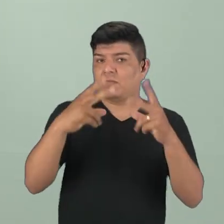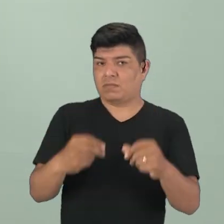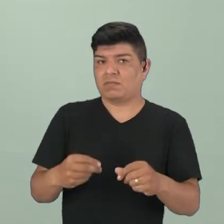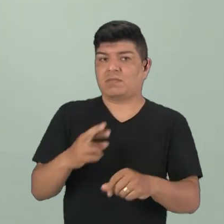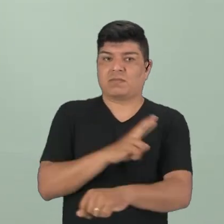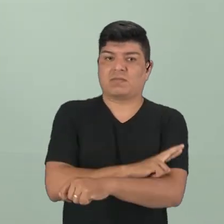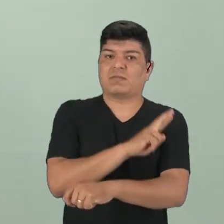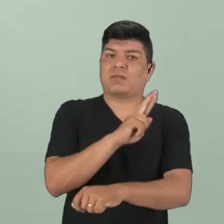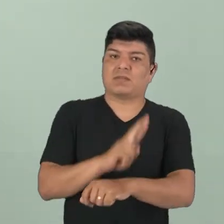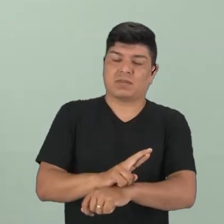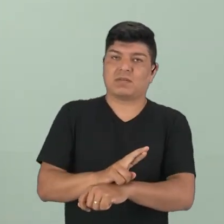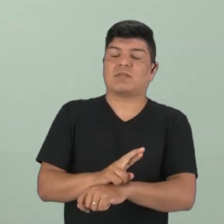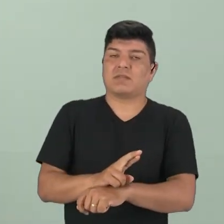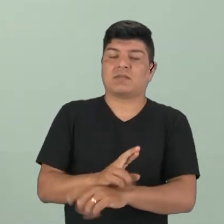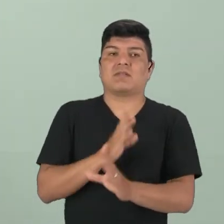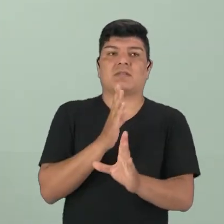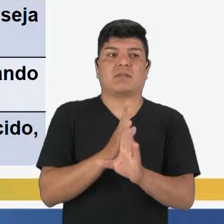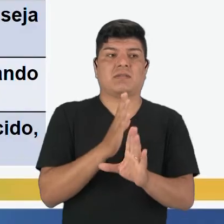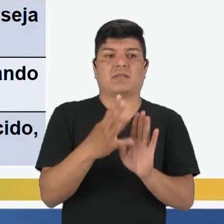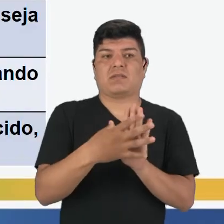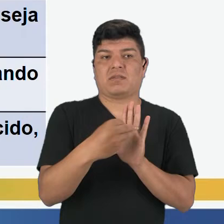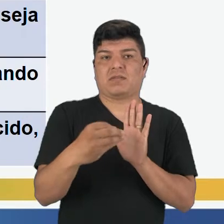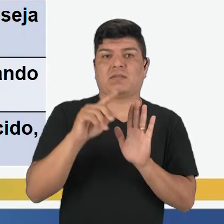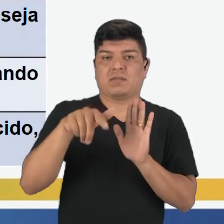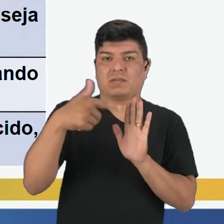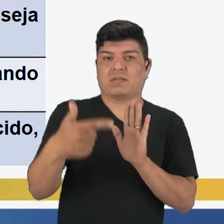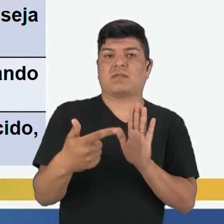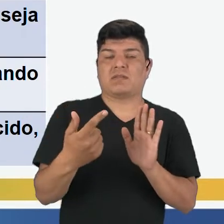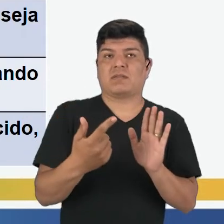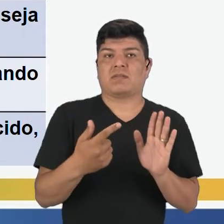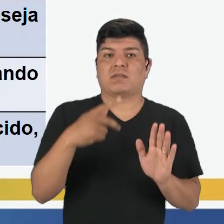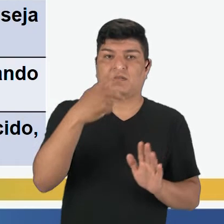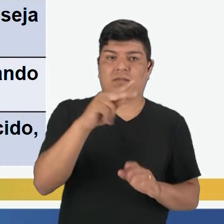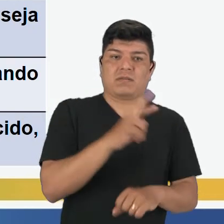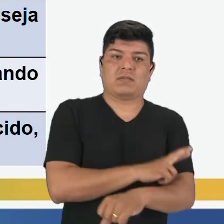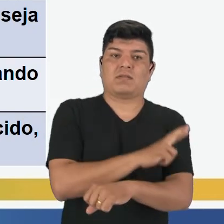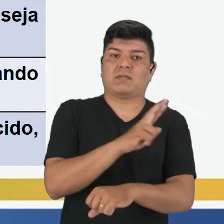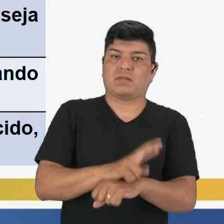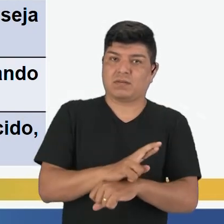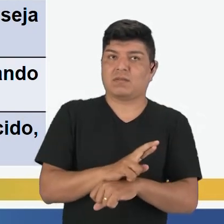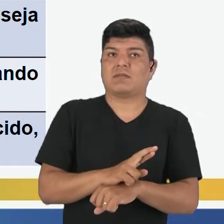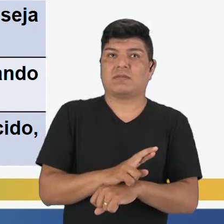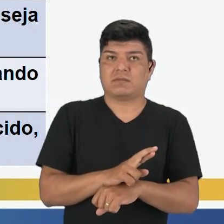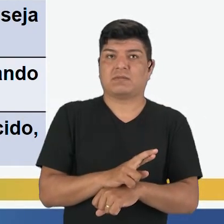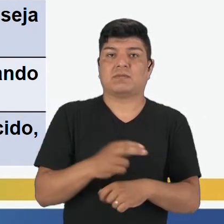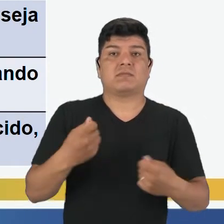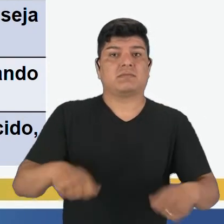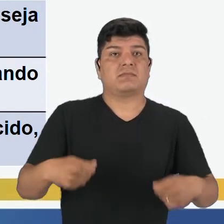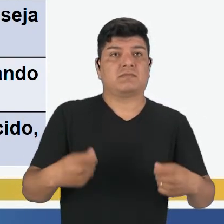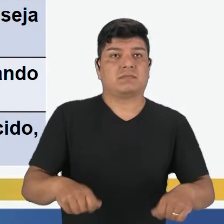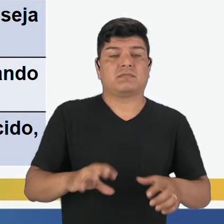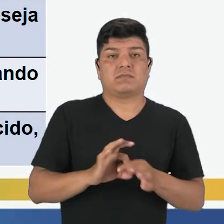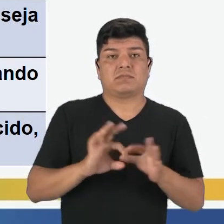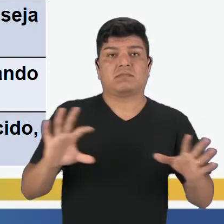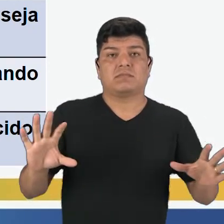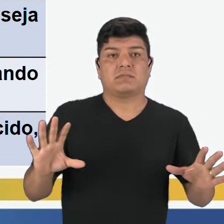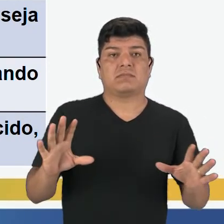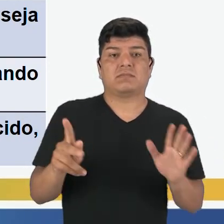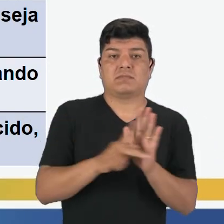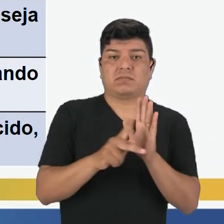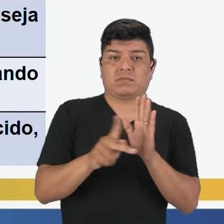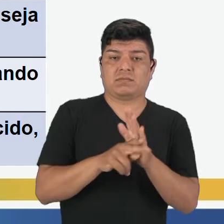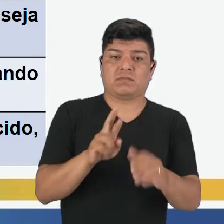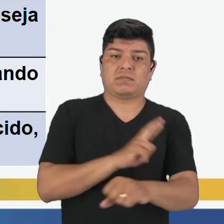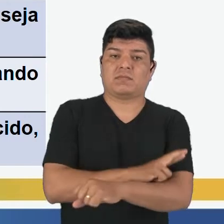as religiões. Então torna-se um modelo pessoal para as outras religiões, para a sua e para as outras, sem que seja necessário abrir mão daquela sua